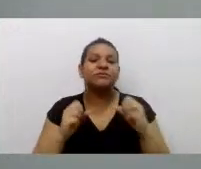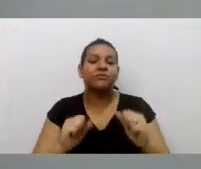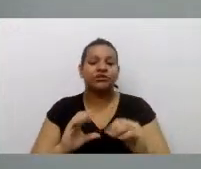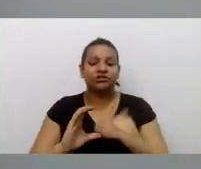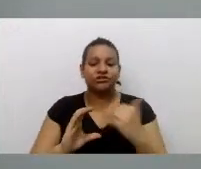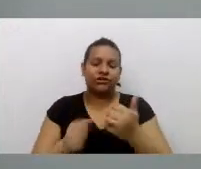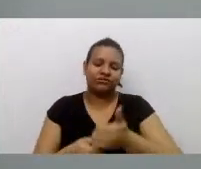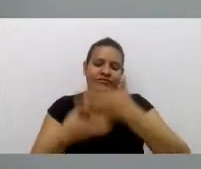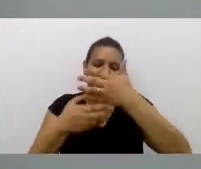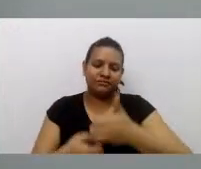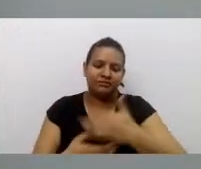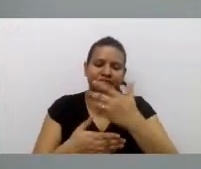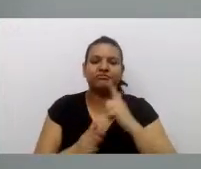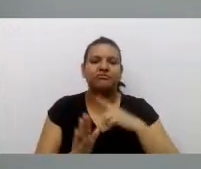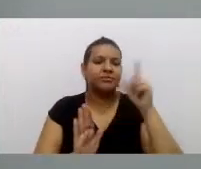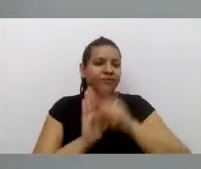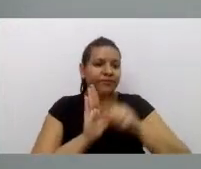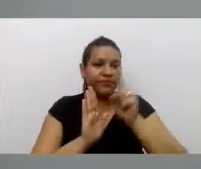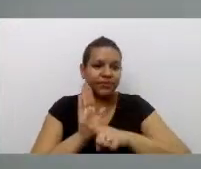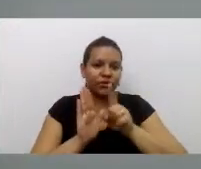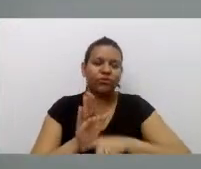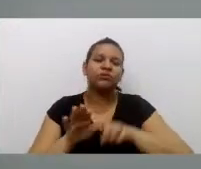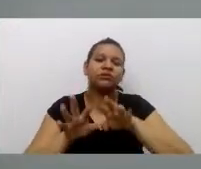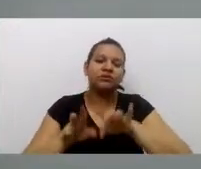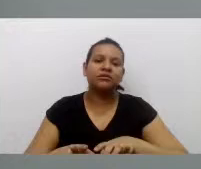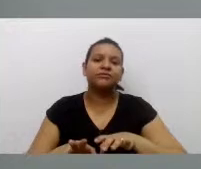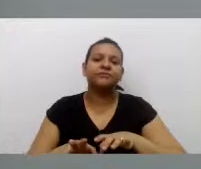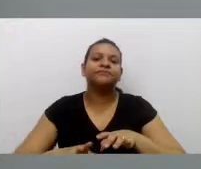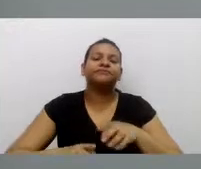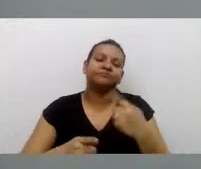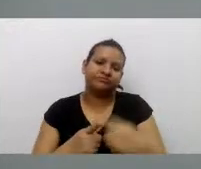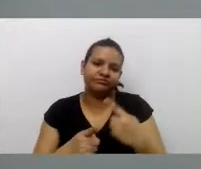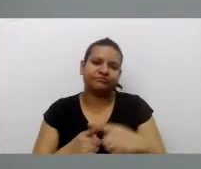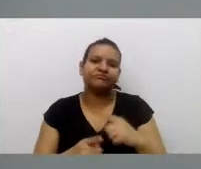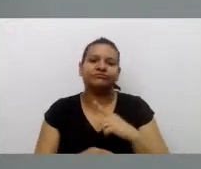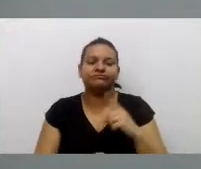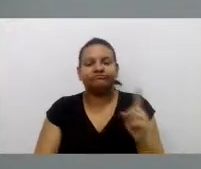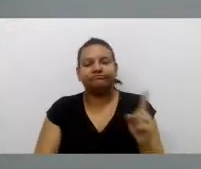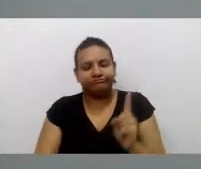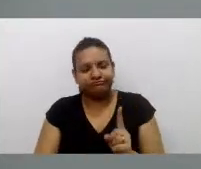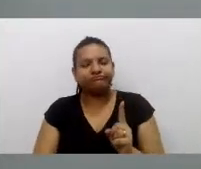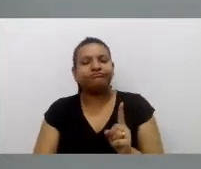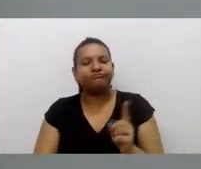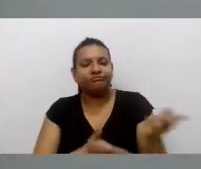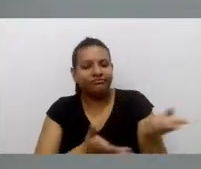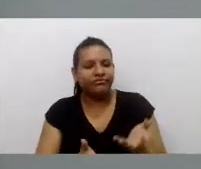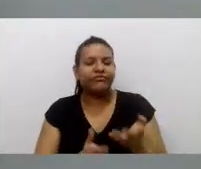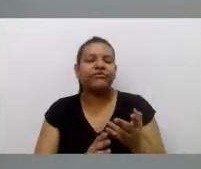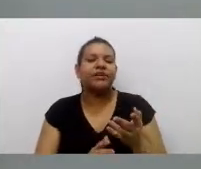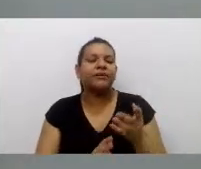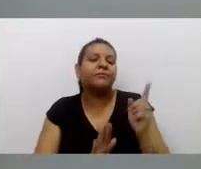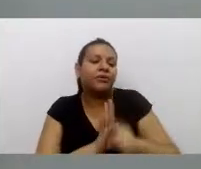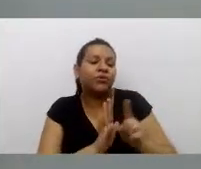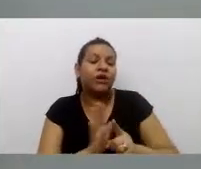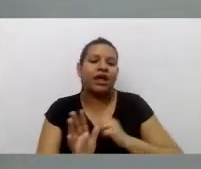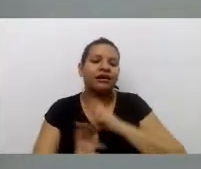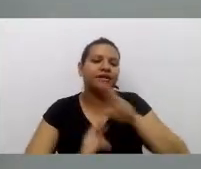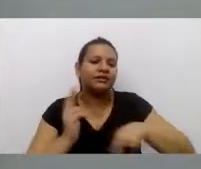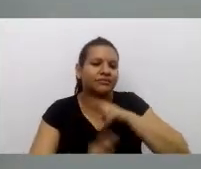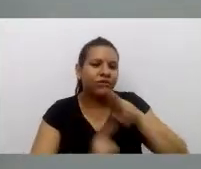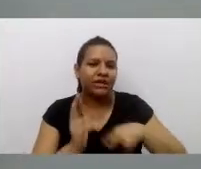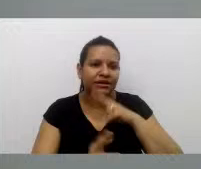deixarem perguntas, né? Usualmente, depois de cada sessão, a gente recebe os nossos convidados para responder as perguntas, né? Sempre naquele